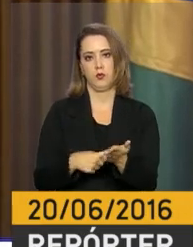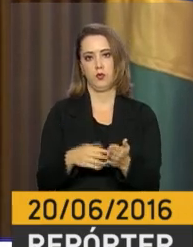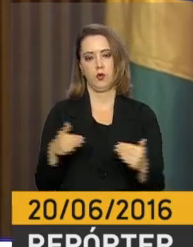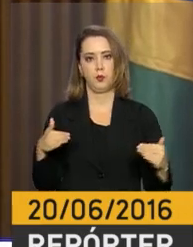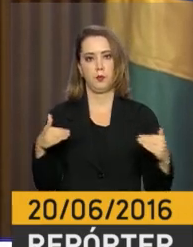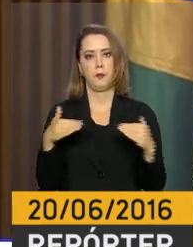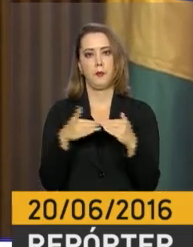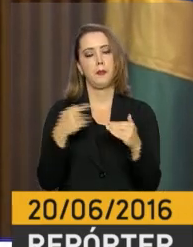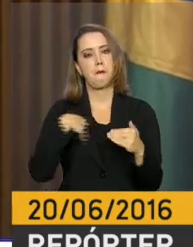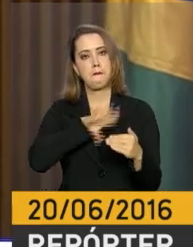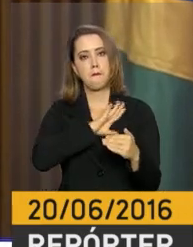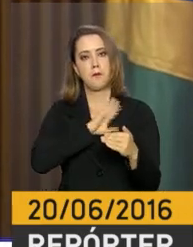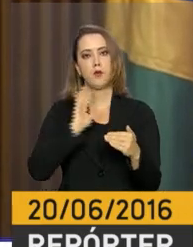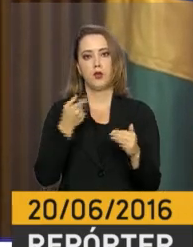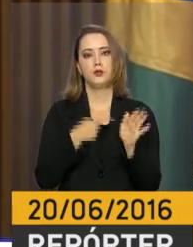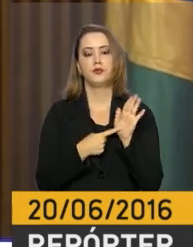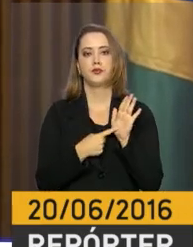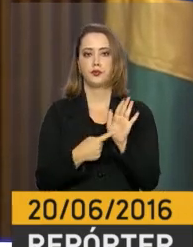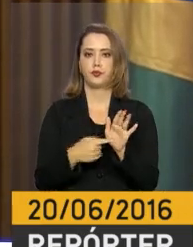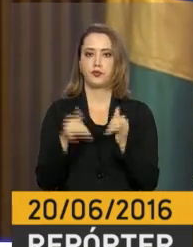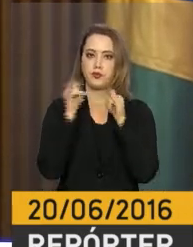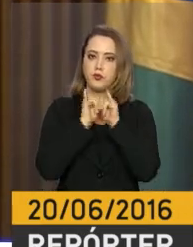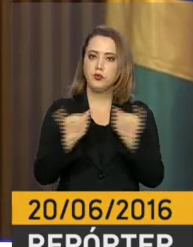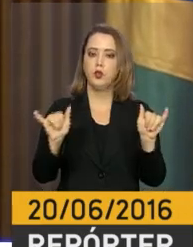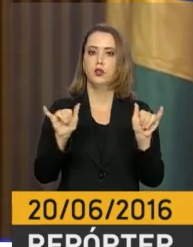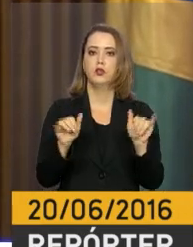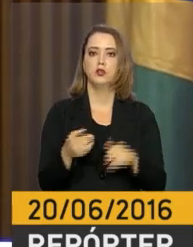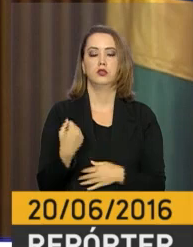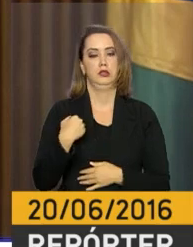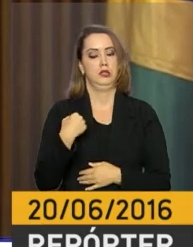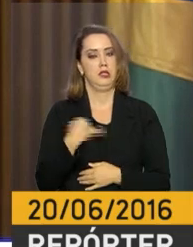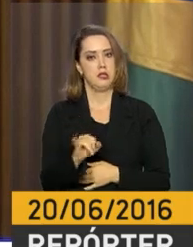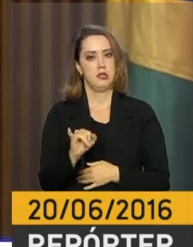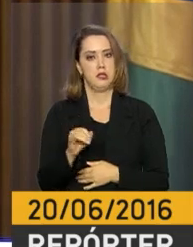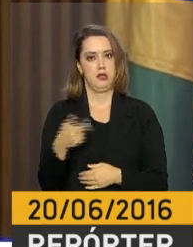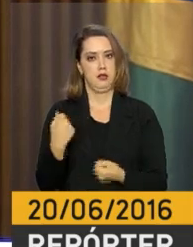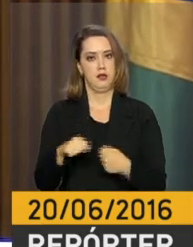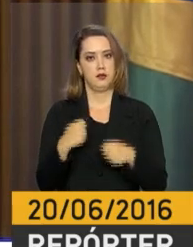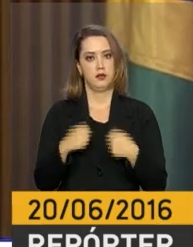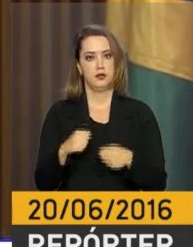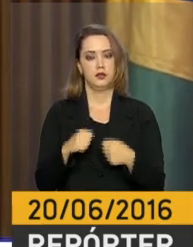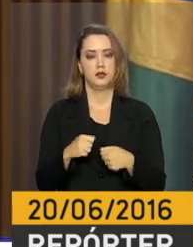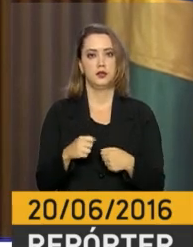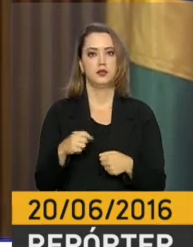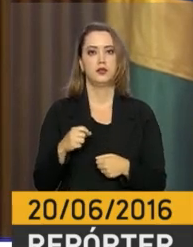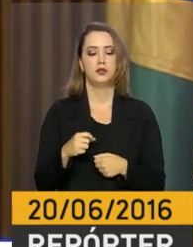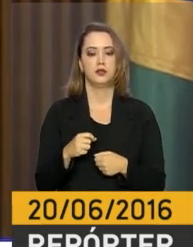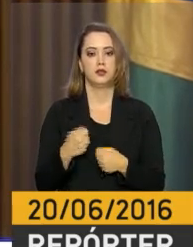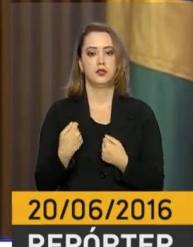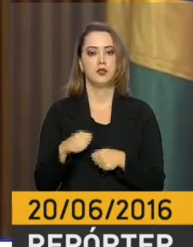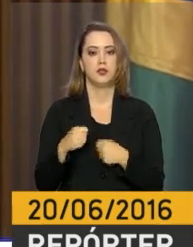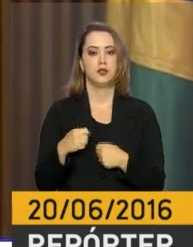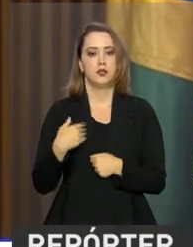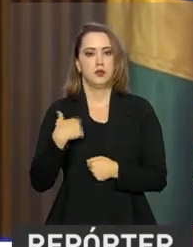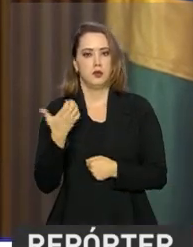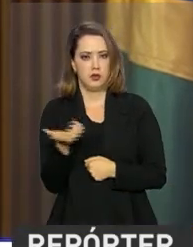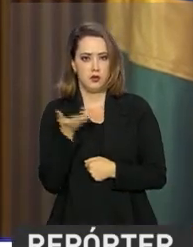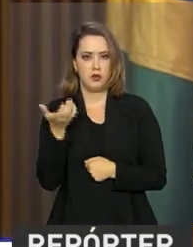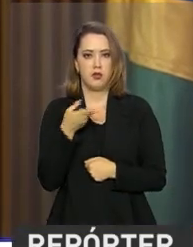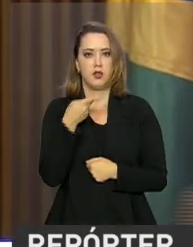que nós estamos anunciando evidentemente se houver eu apreciaria que o ministro Meireles Então desse uma